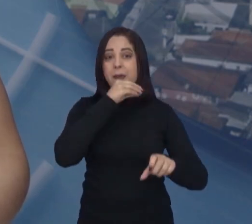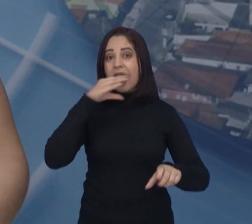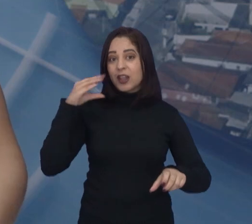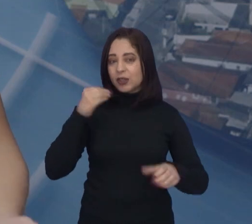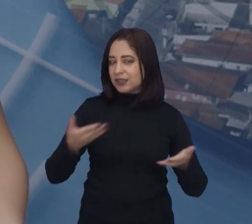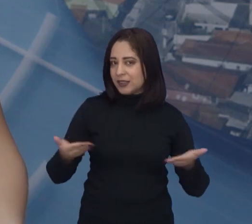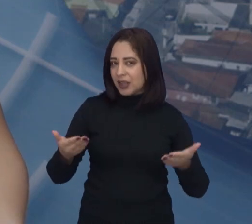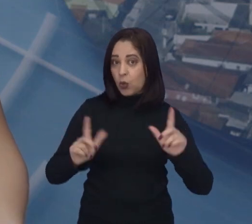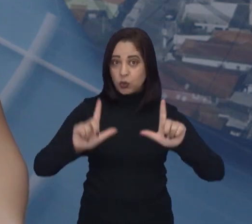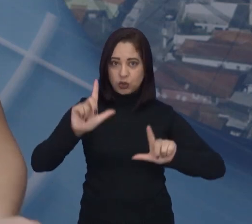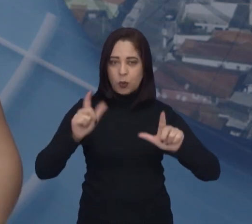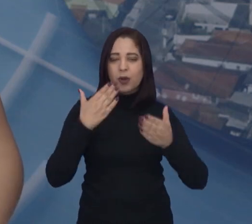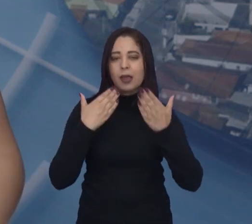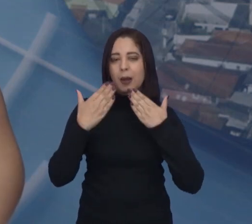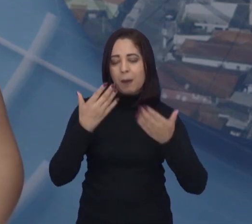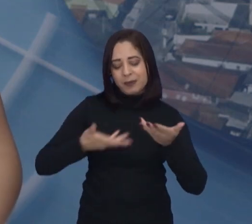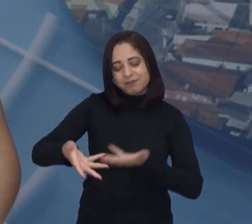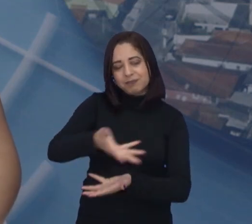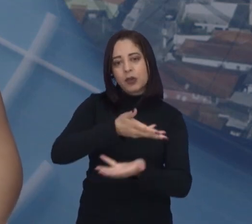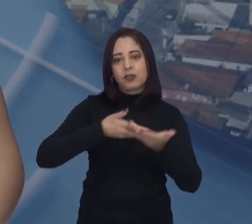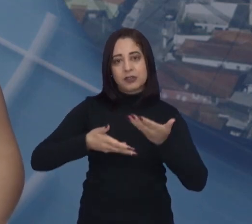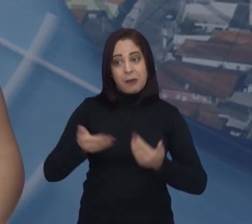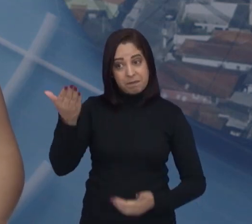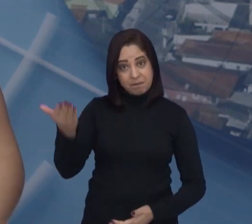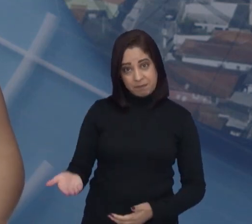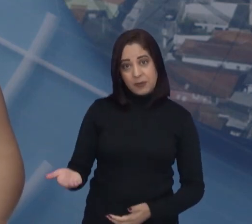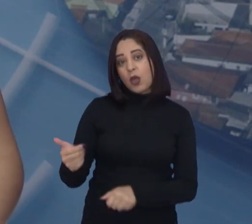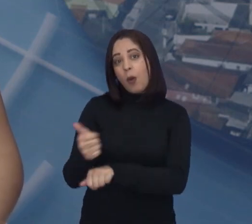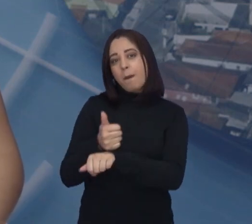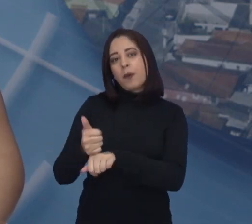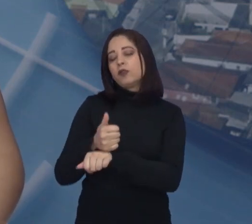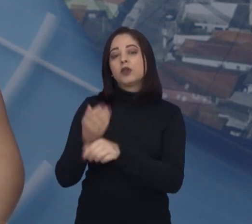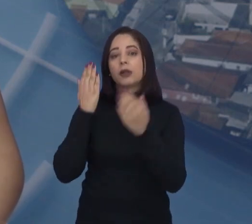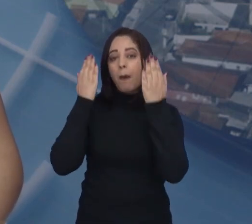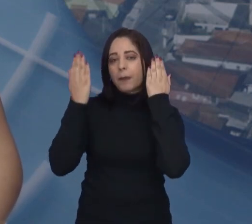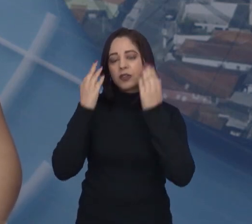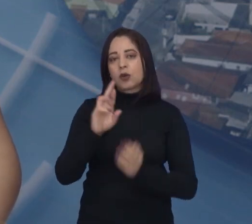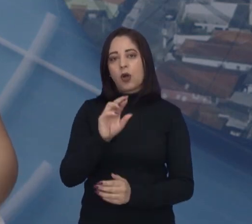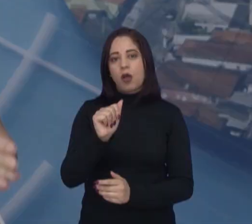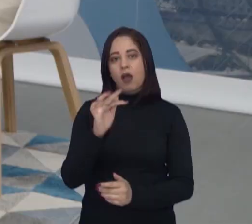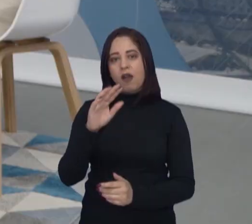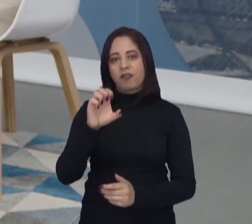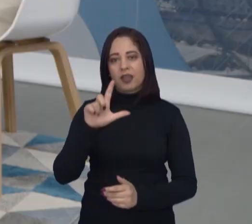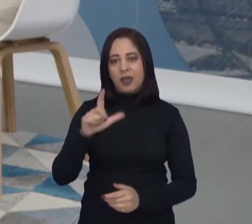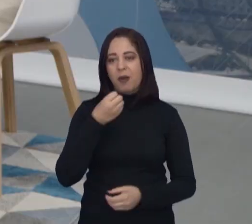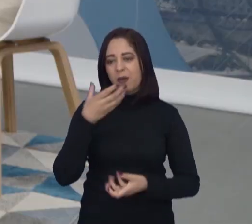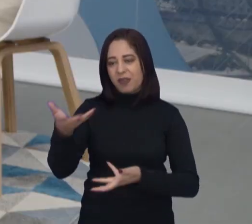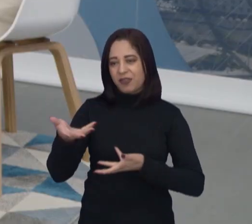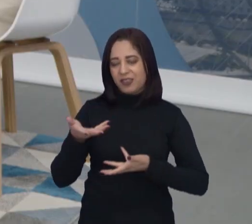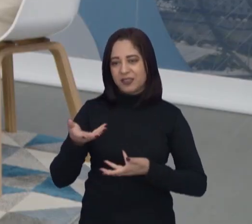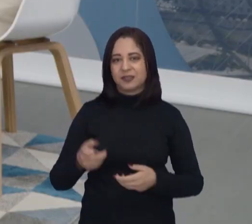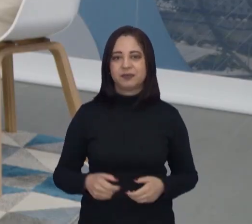tema que dialogaremos no programa de hoje. E aqui no estúdio eu recebo o psicólogo Rafael Ribeiro. Seja muito bem-vindo, Rafael.